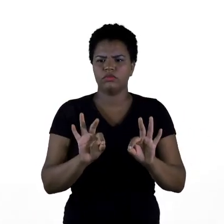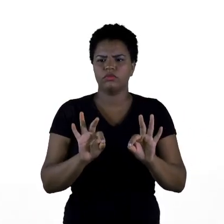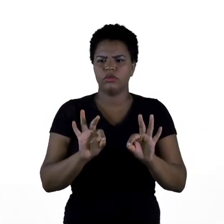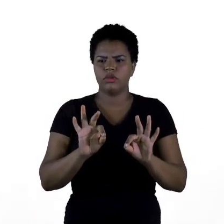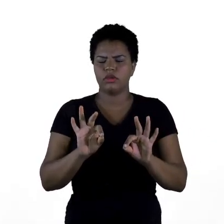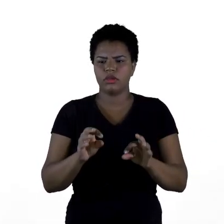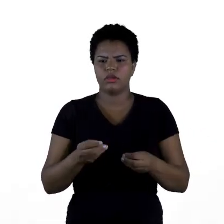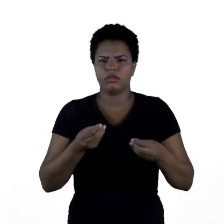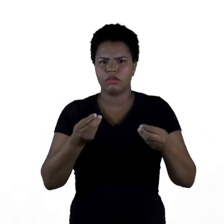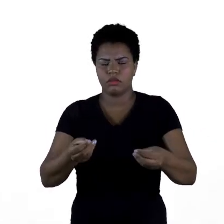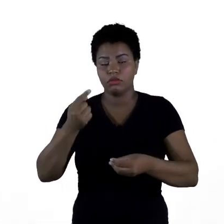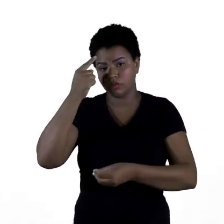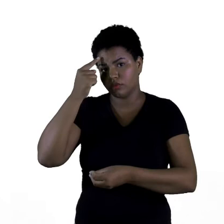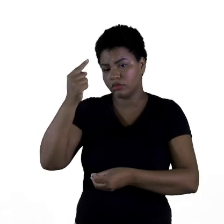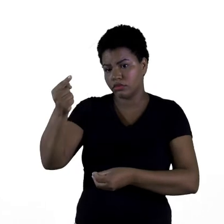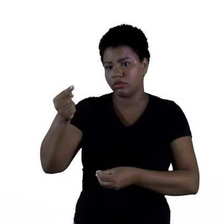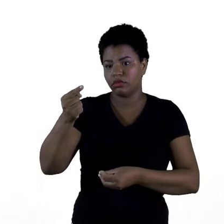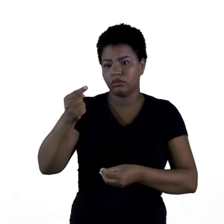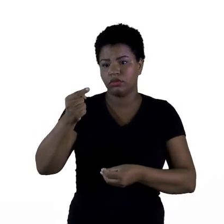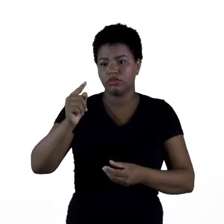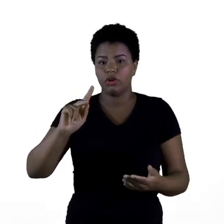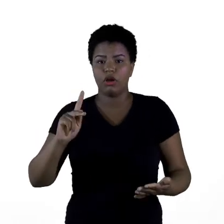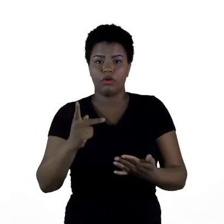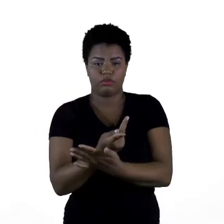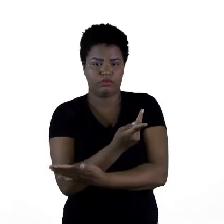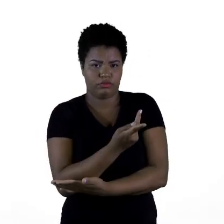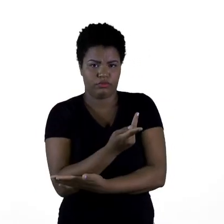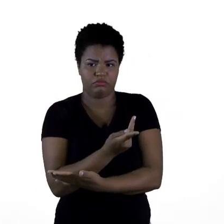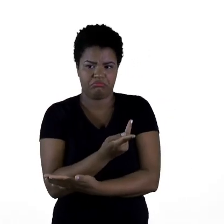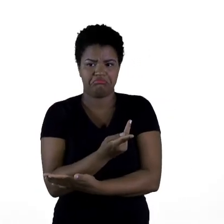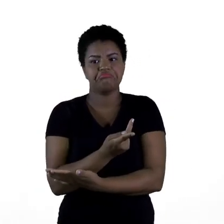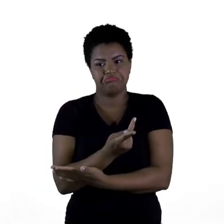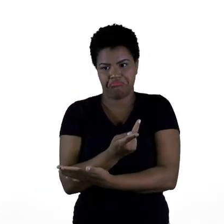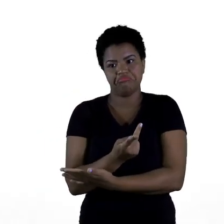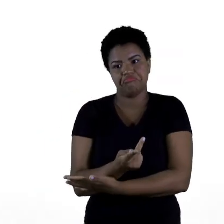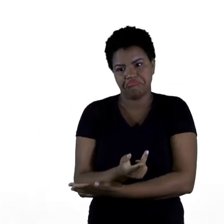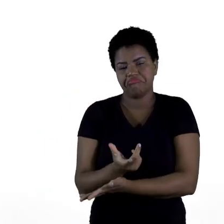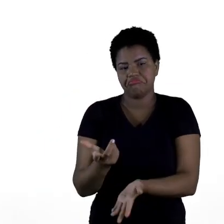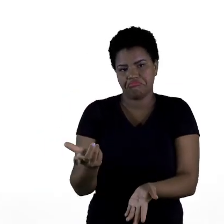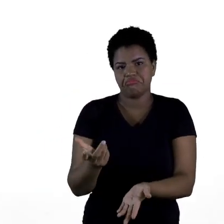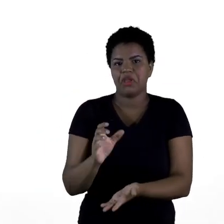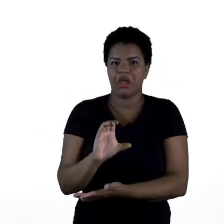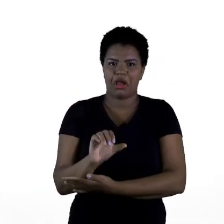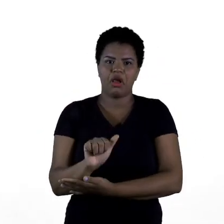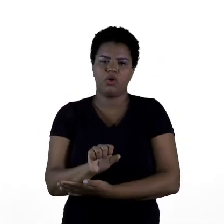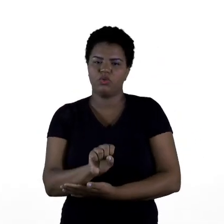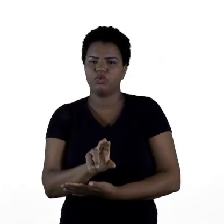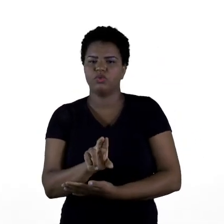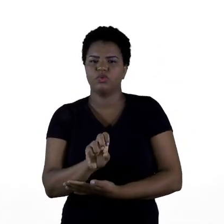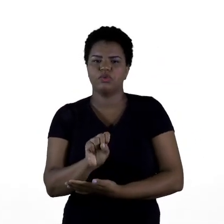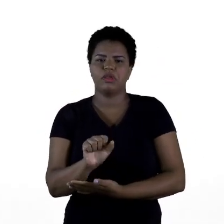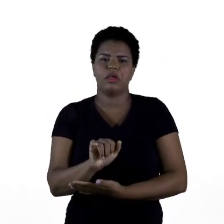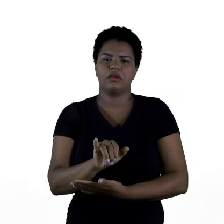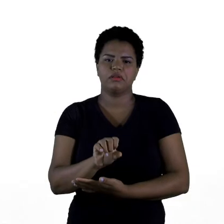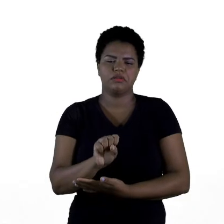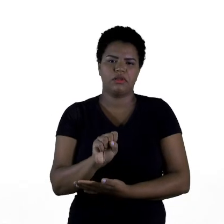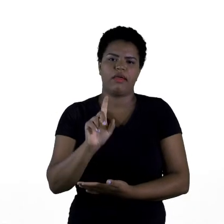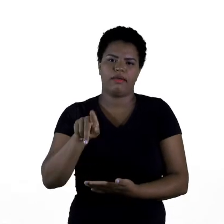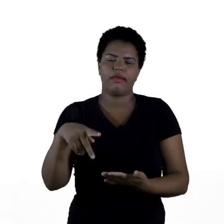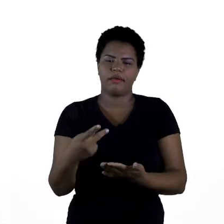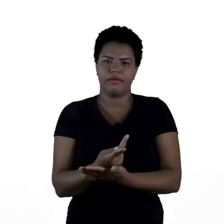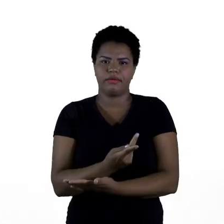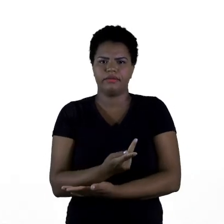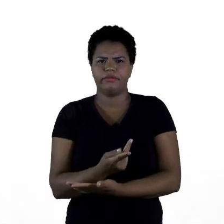dão ideia de causa. Como a palavra mesmo já diz, né? Causais, causa. Quem são